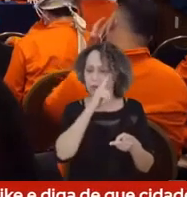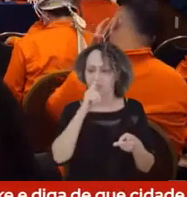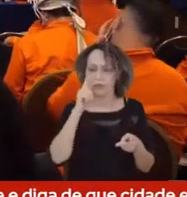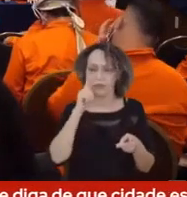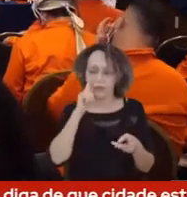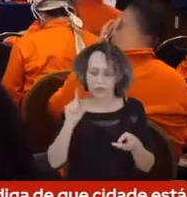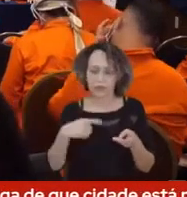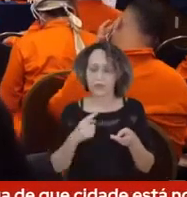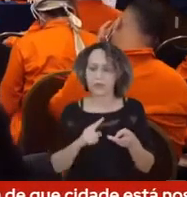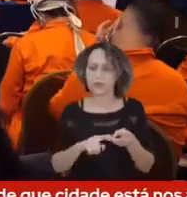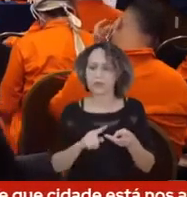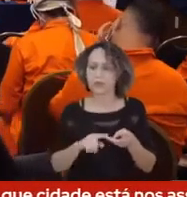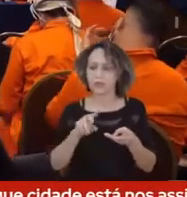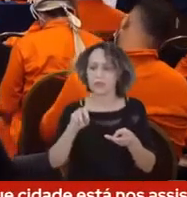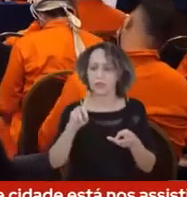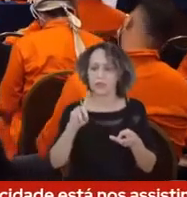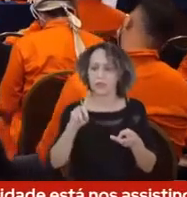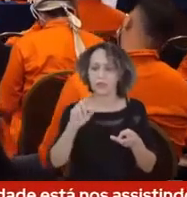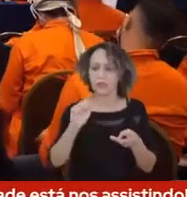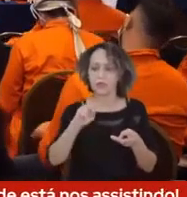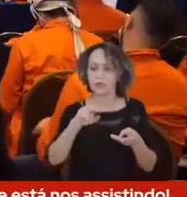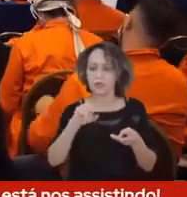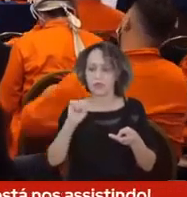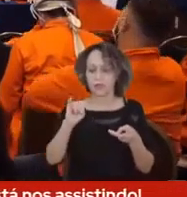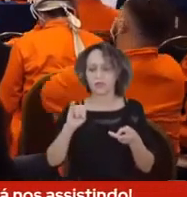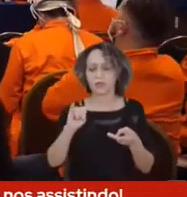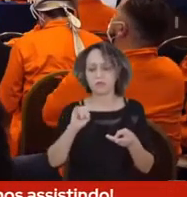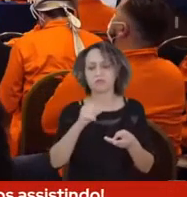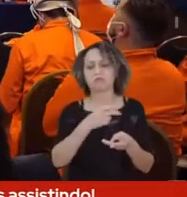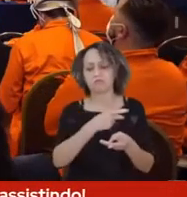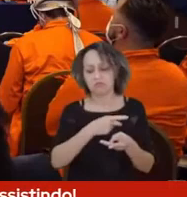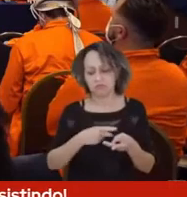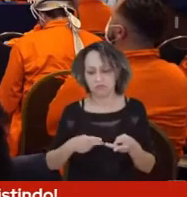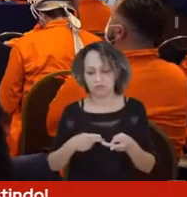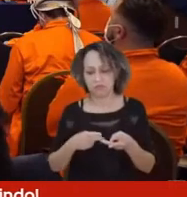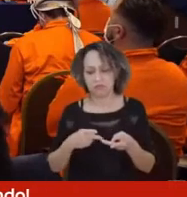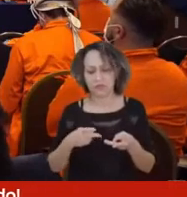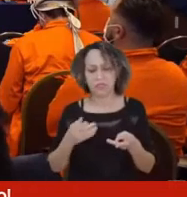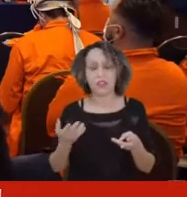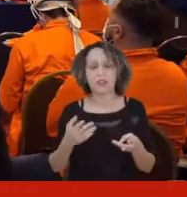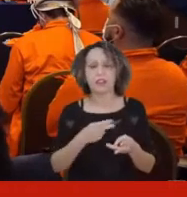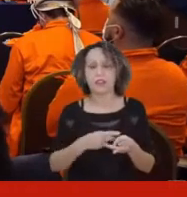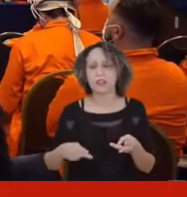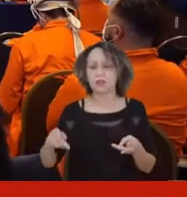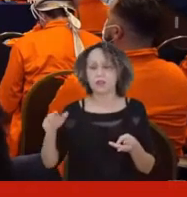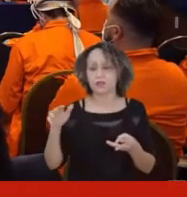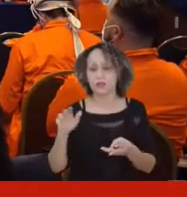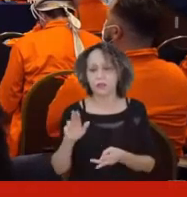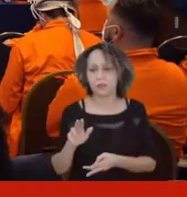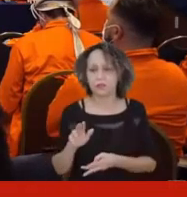membros da mesa e os companheiros aqui presentes. Antes de entrar na minha exposição, rapidamente, eu vou fazer um parênteses sobre o que...